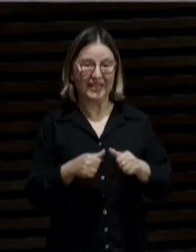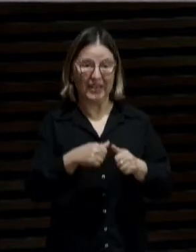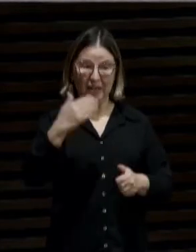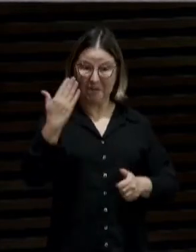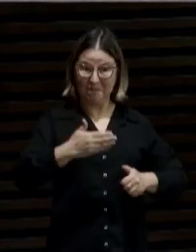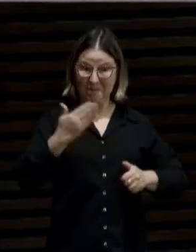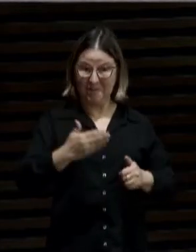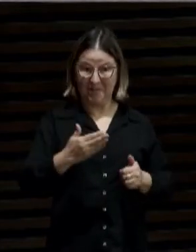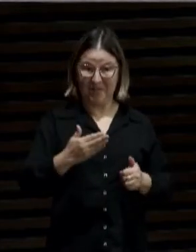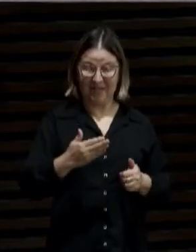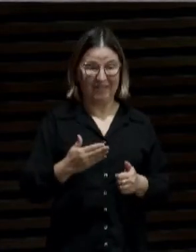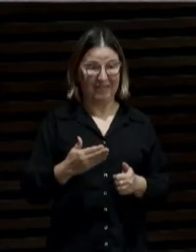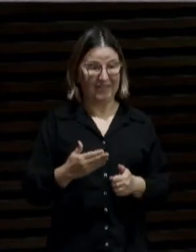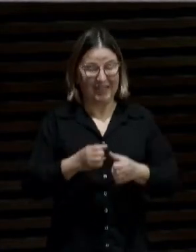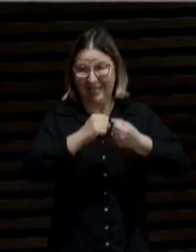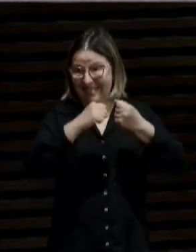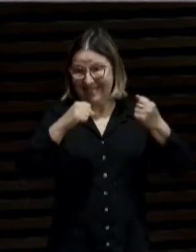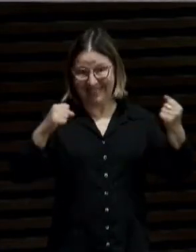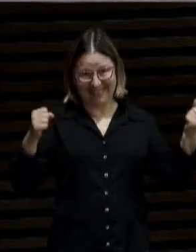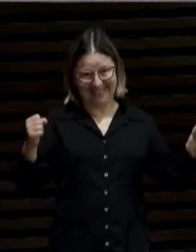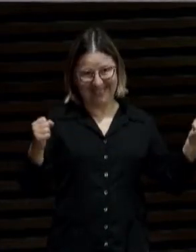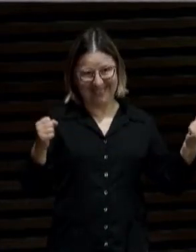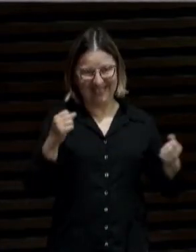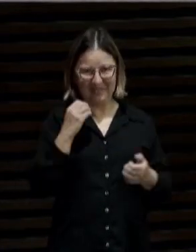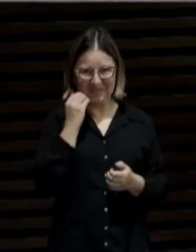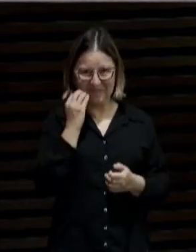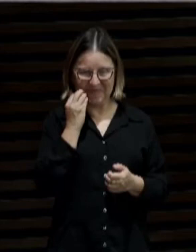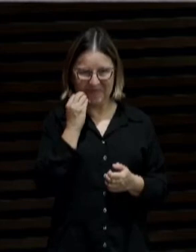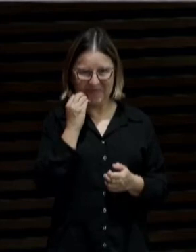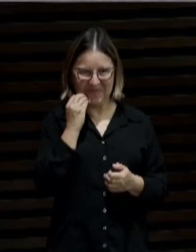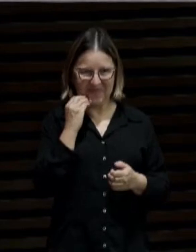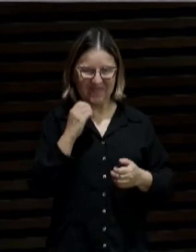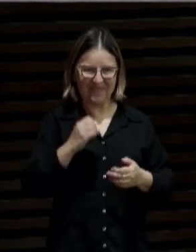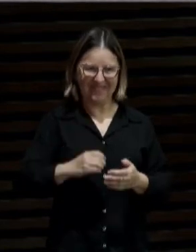O saldo dele é muito maior do que todas as nossas dívidas juntas.